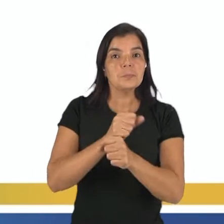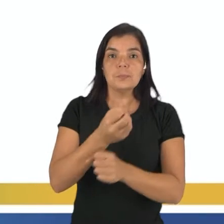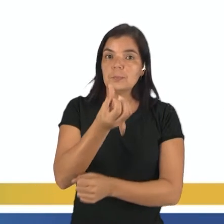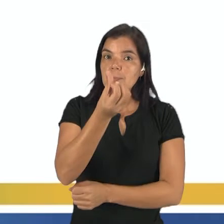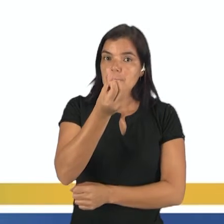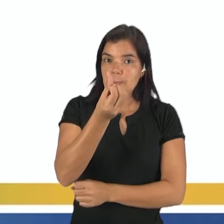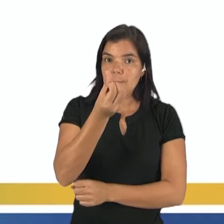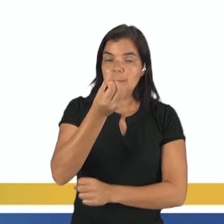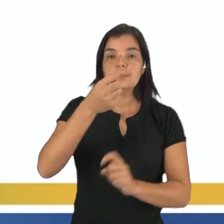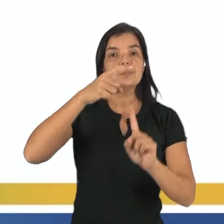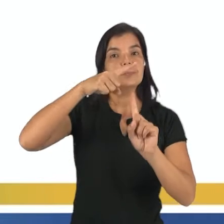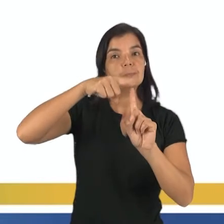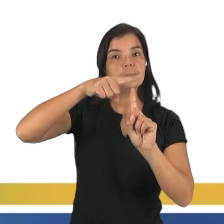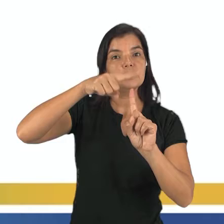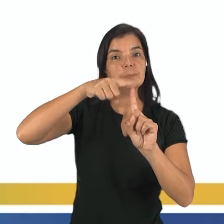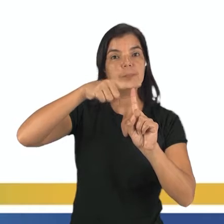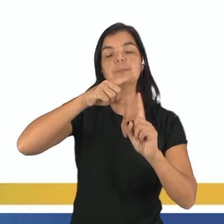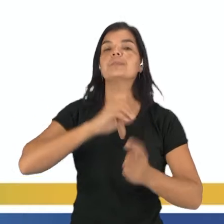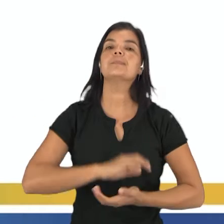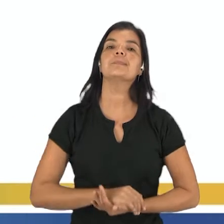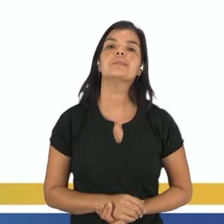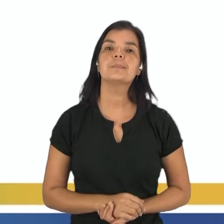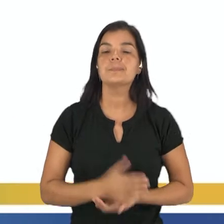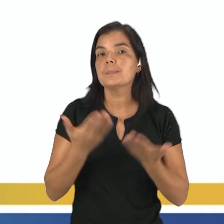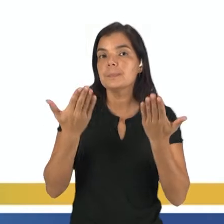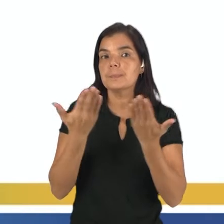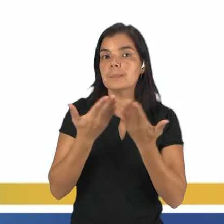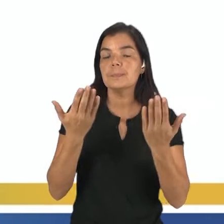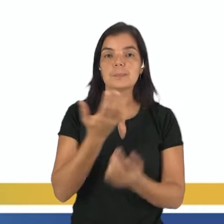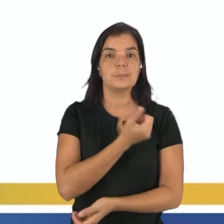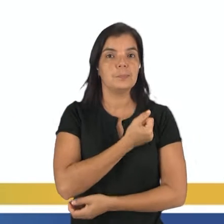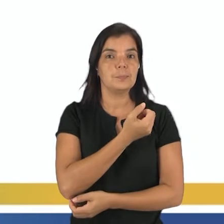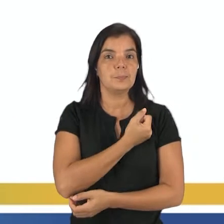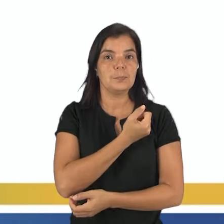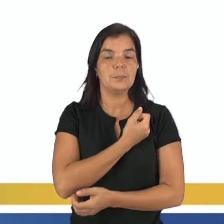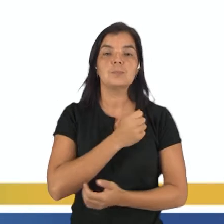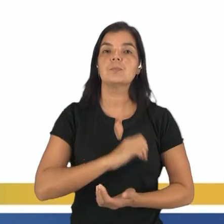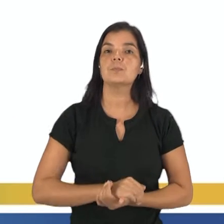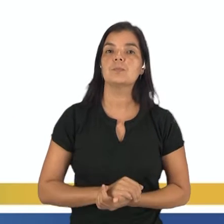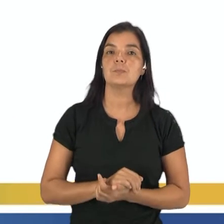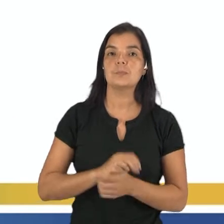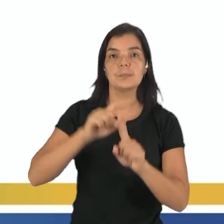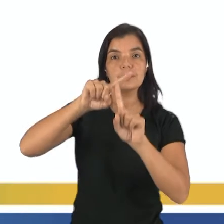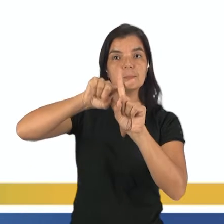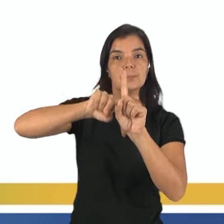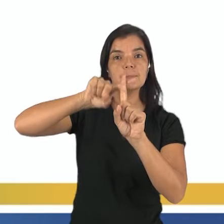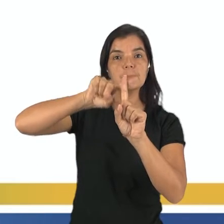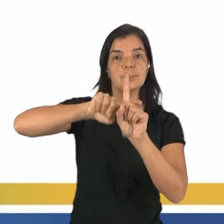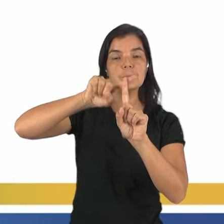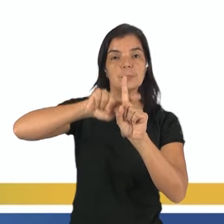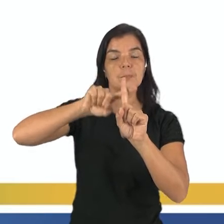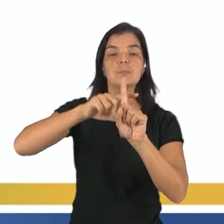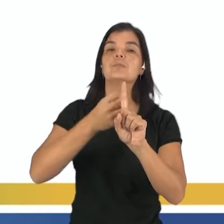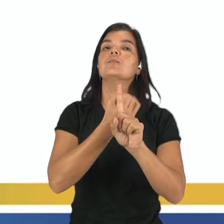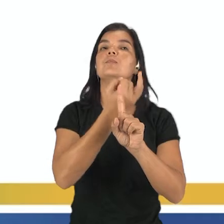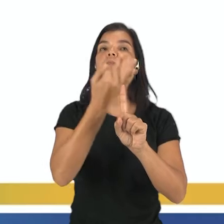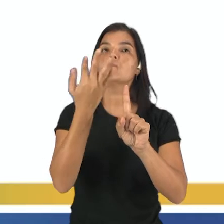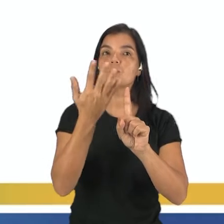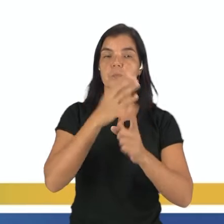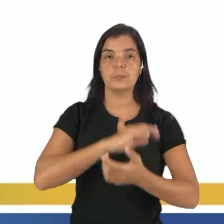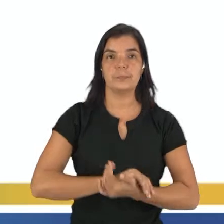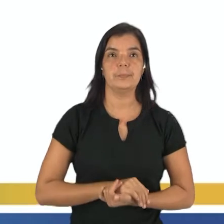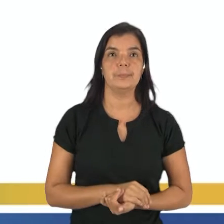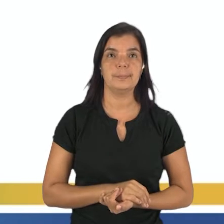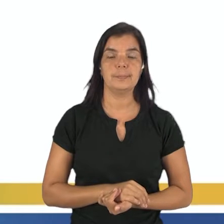totalizando 6 faces, ok? Agora o número de arestas. Nós temos quantas arestas,